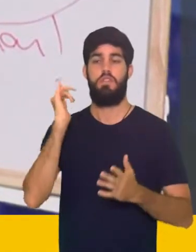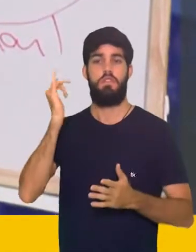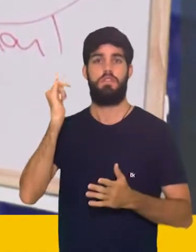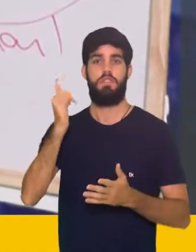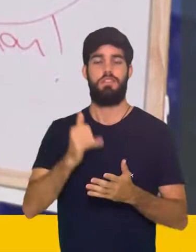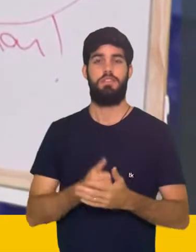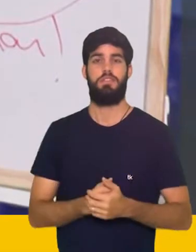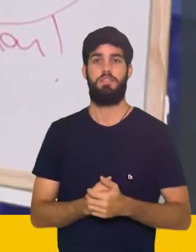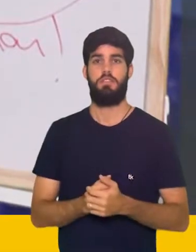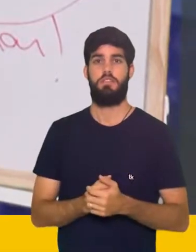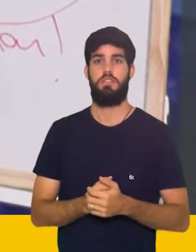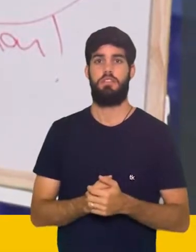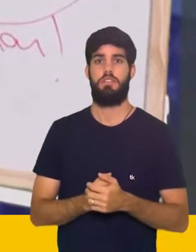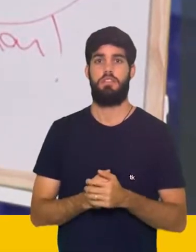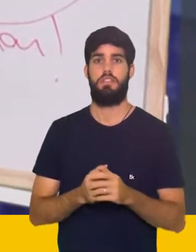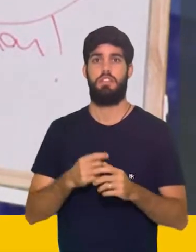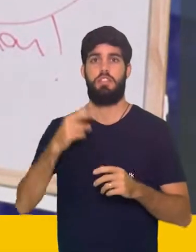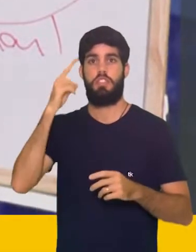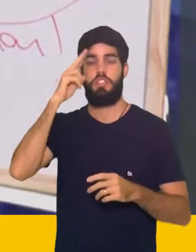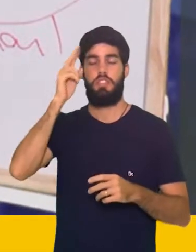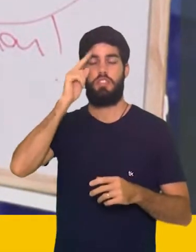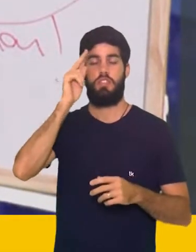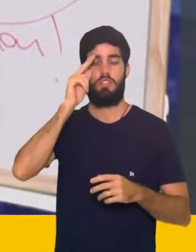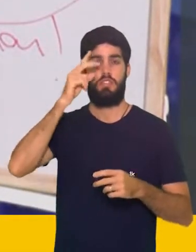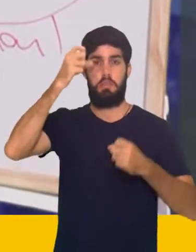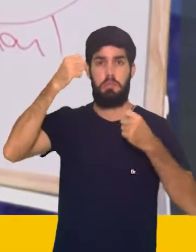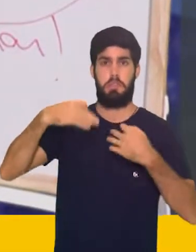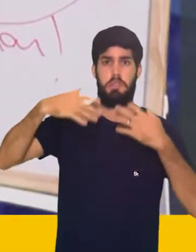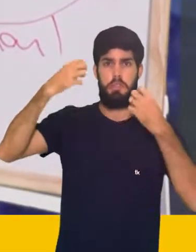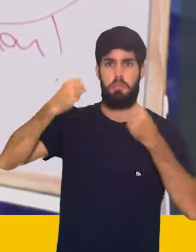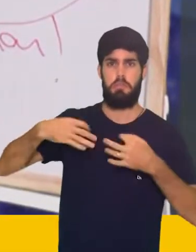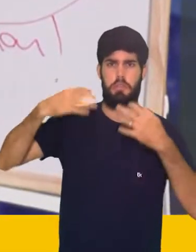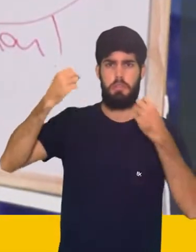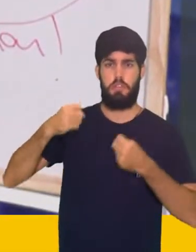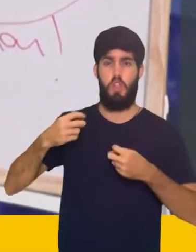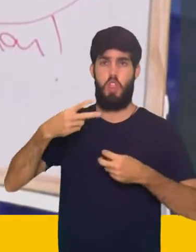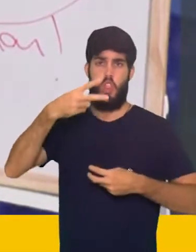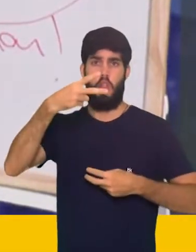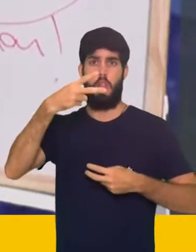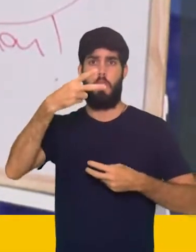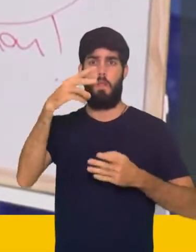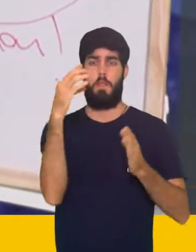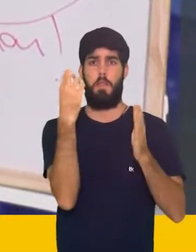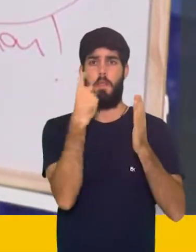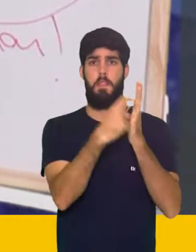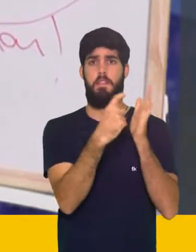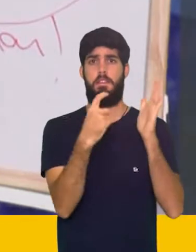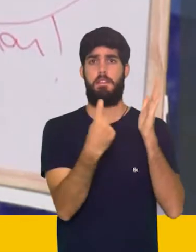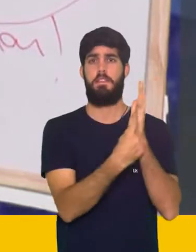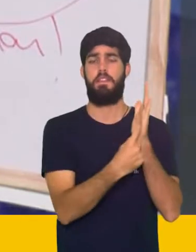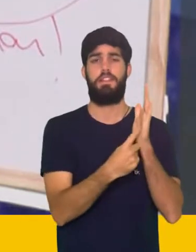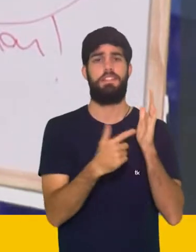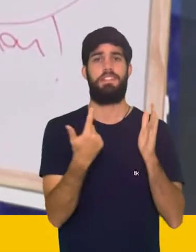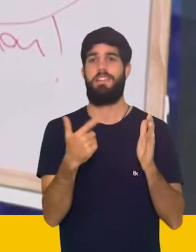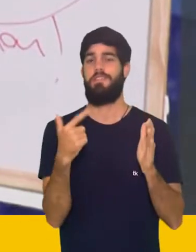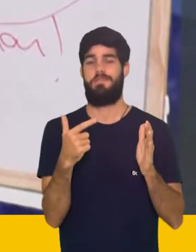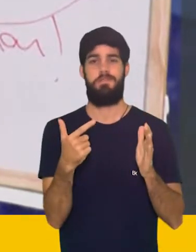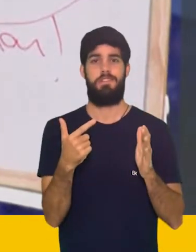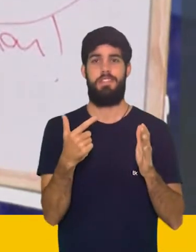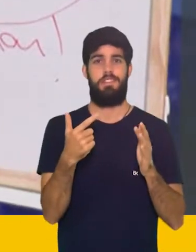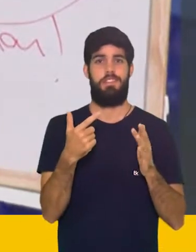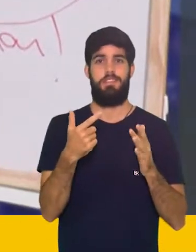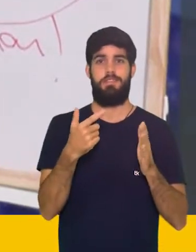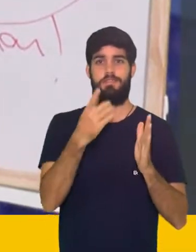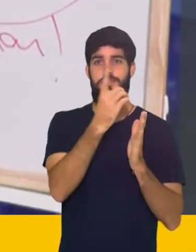dado histórico você fala tanto dele para provar a sua ideia, que ele ganha 2 parágrafos. Aí você não tem mais uma dissertação em